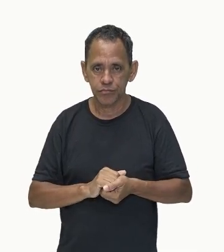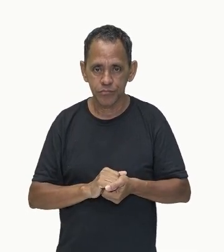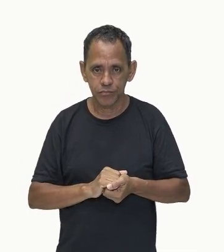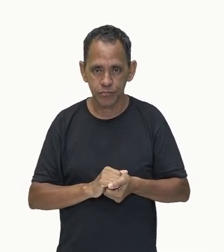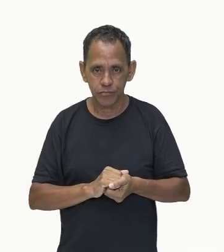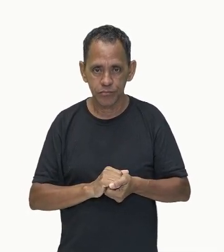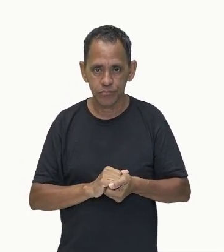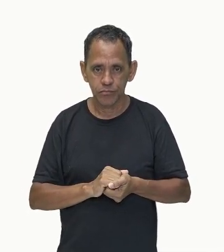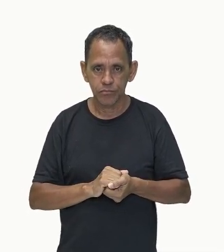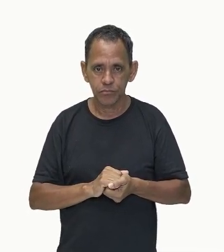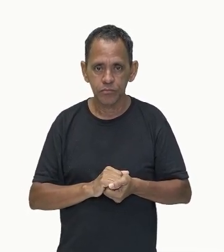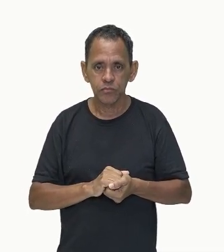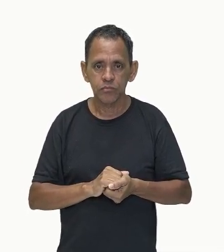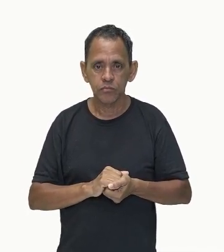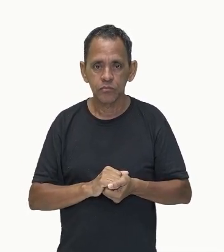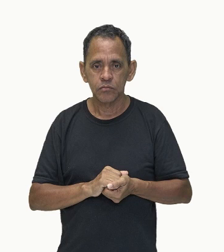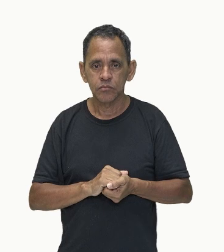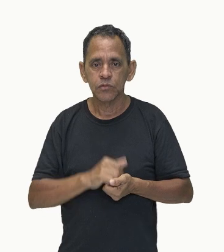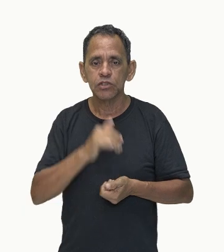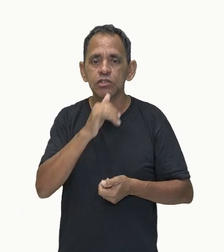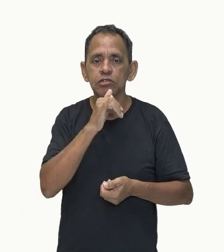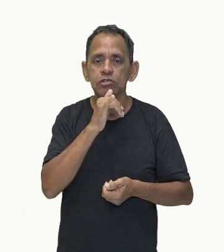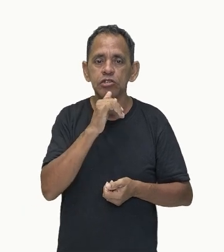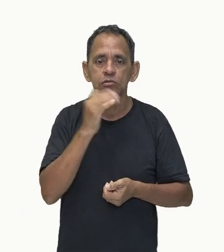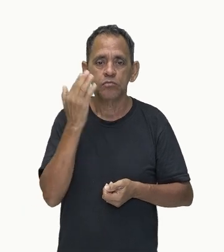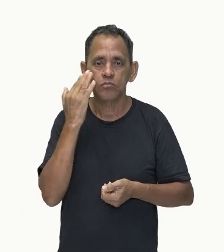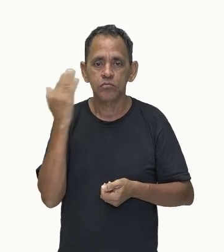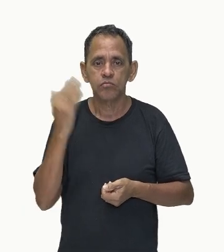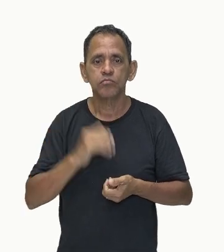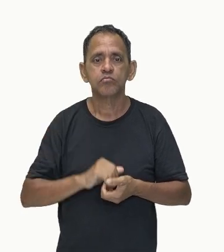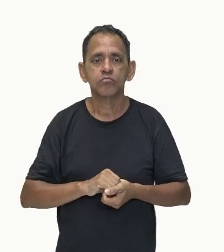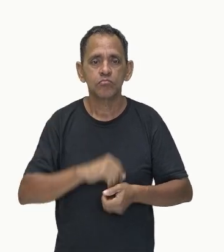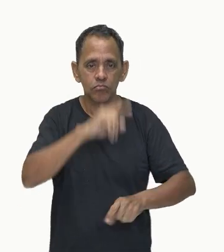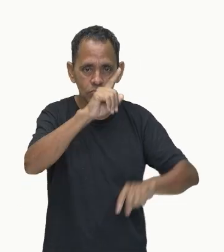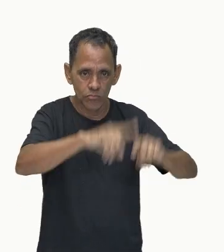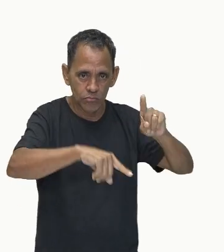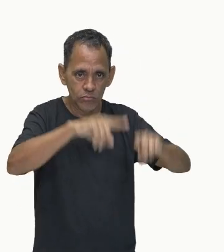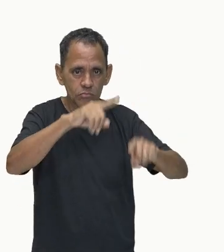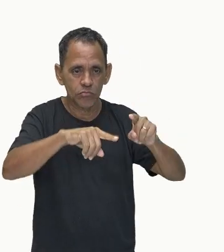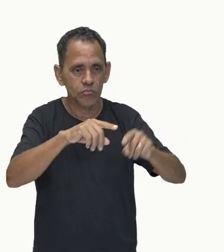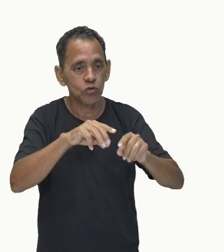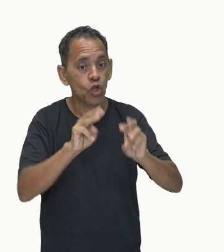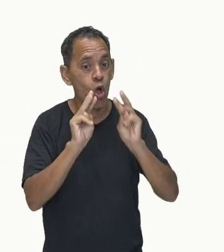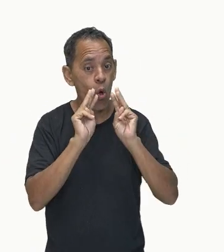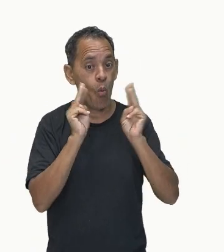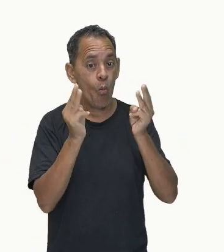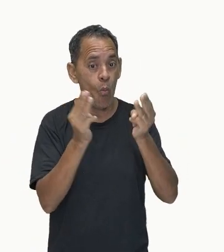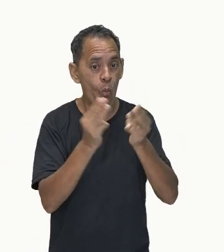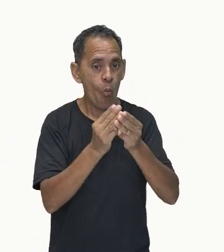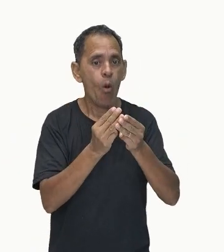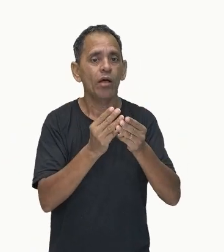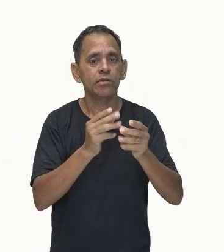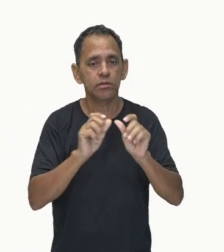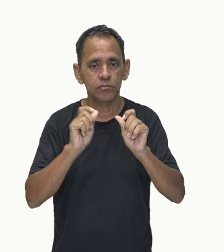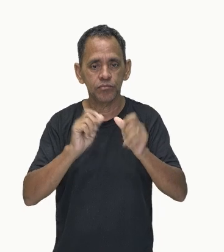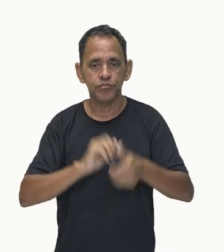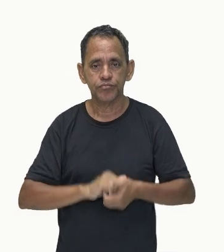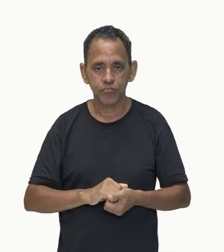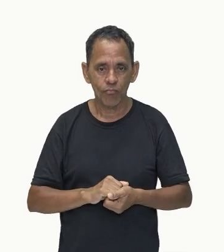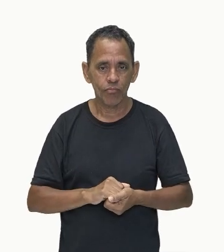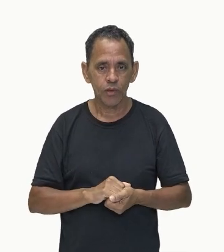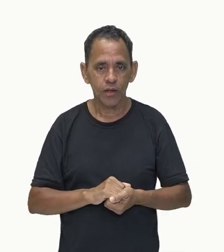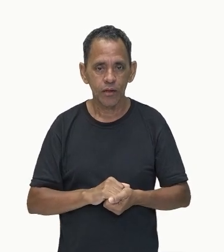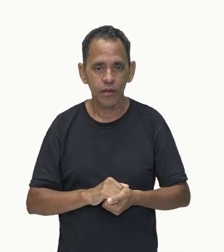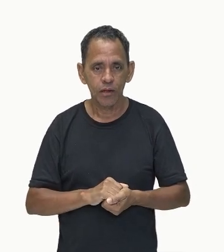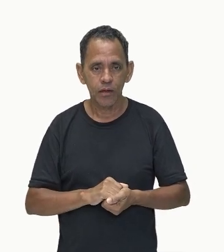ó, que nós vamos considerar que um corpo de massa m, né, esse corpo que está aqui, essa caixa, né, é uma